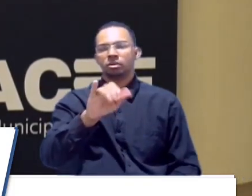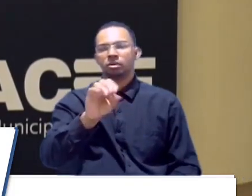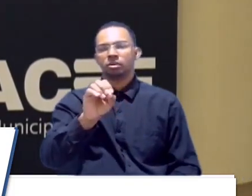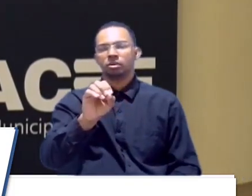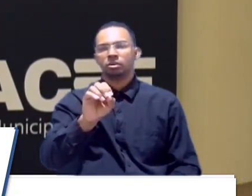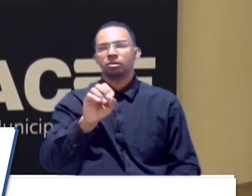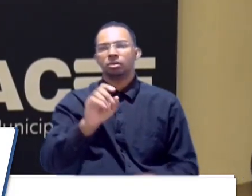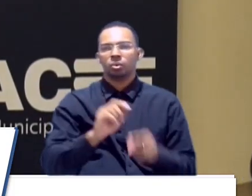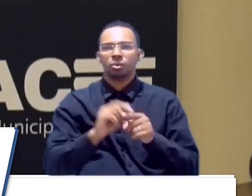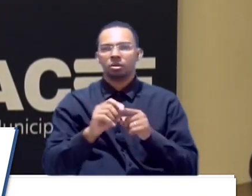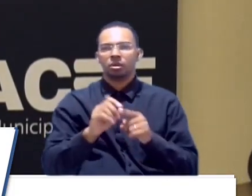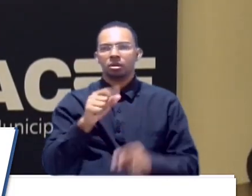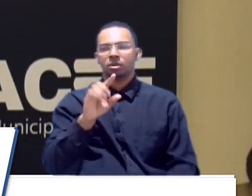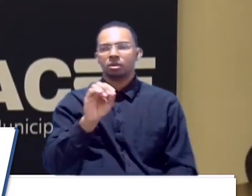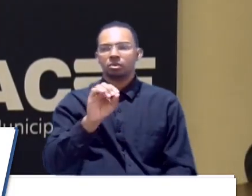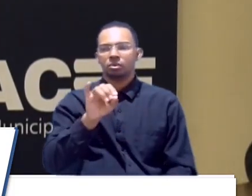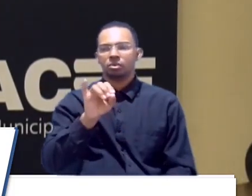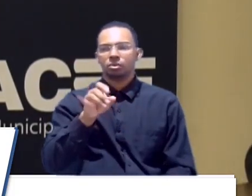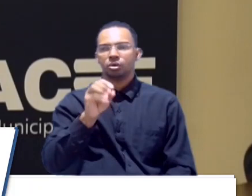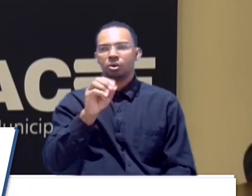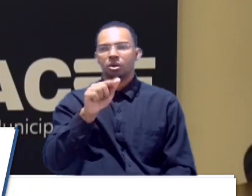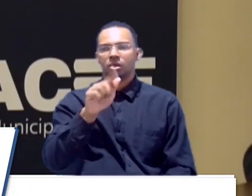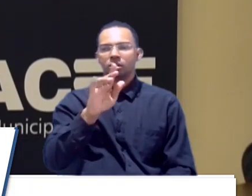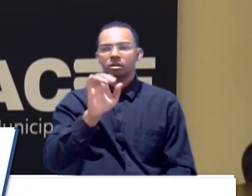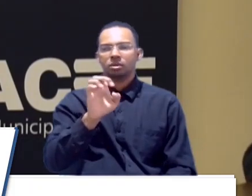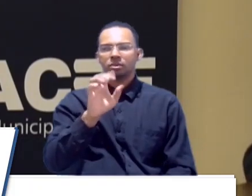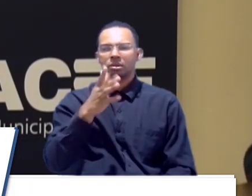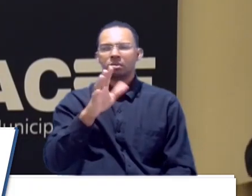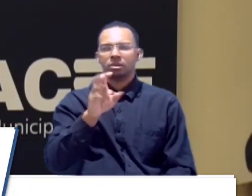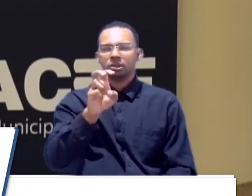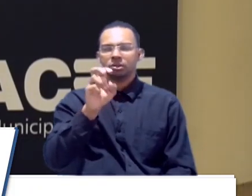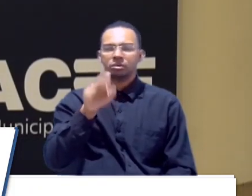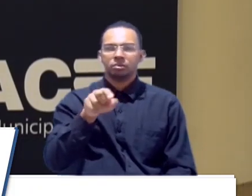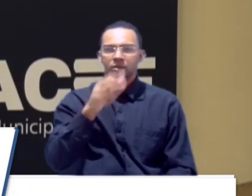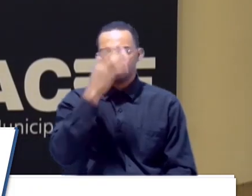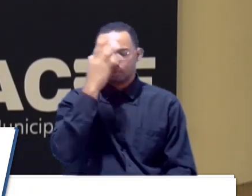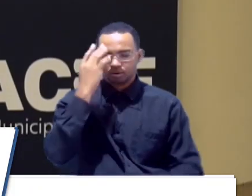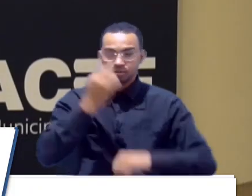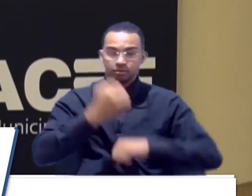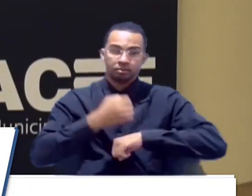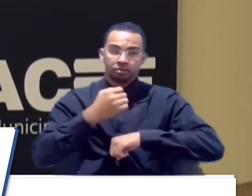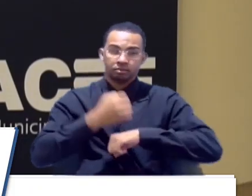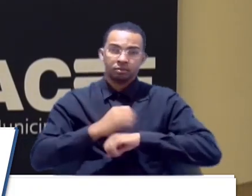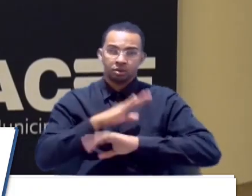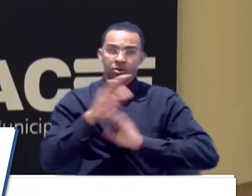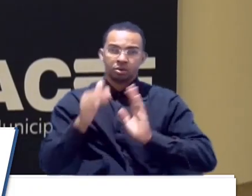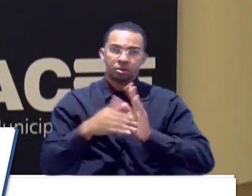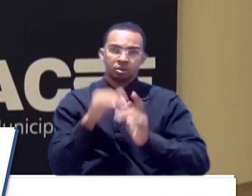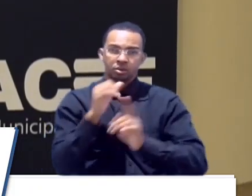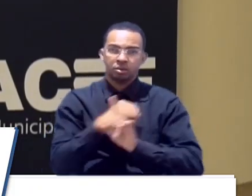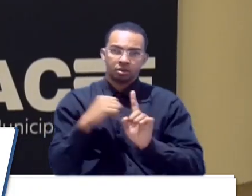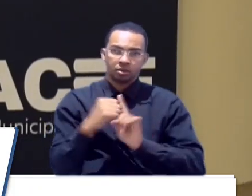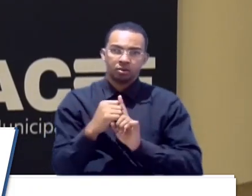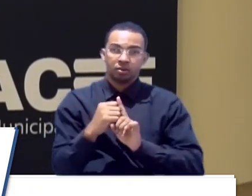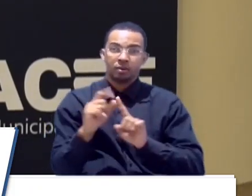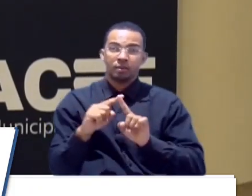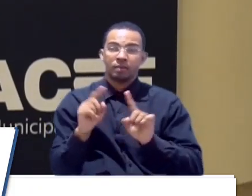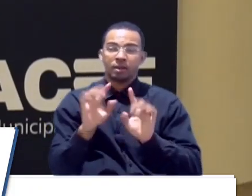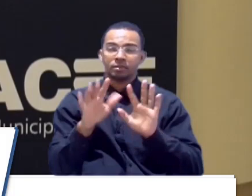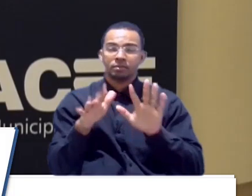faz parte de um convívio de quase 5 mil francanos e de toda a sociedade, né? Mas especificamente de 5